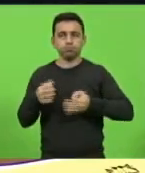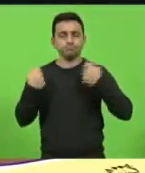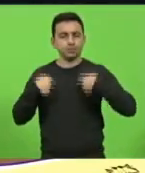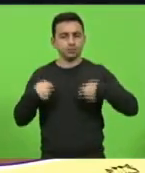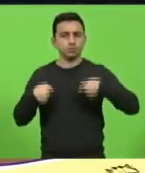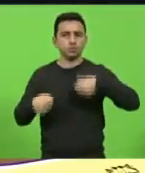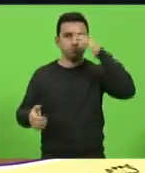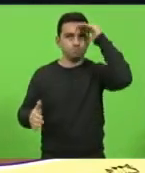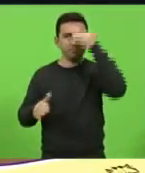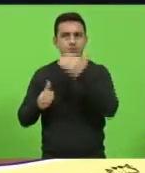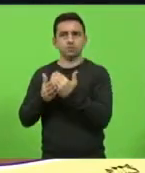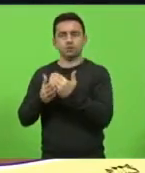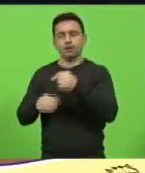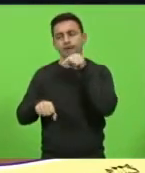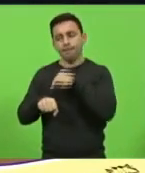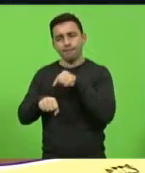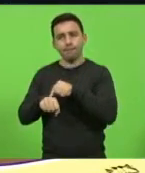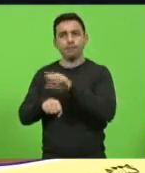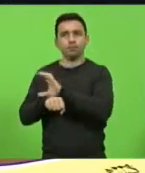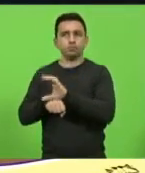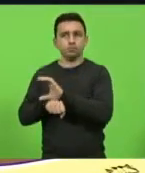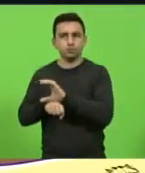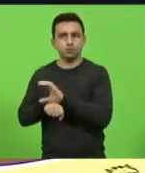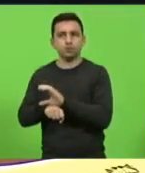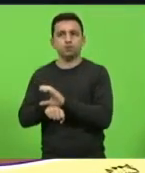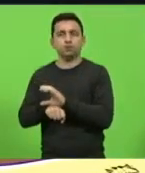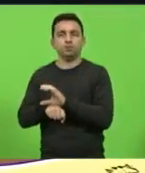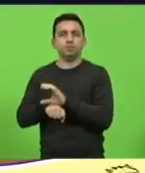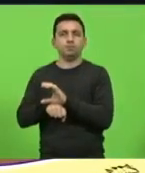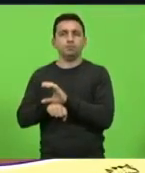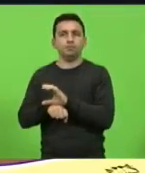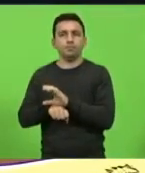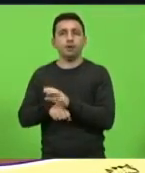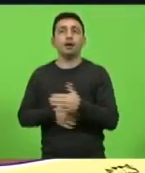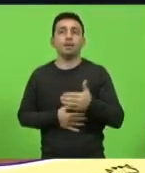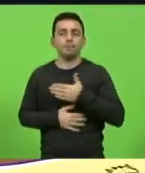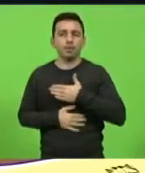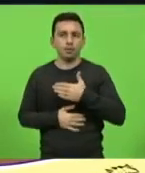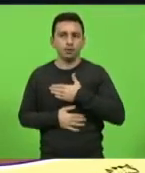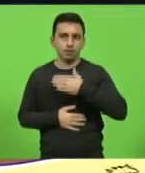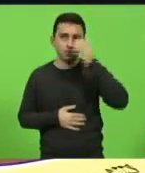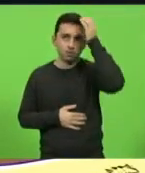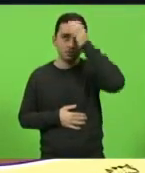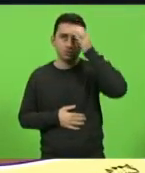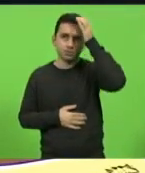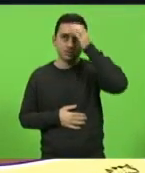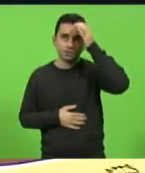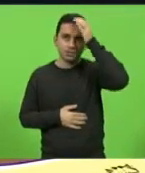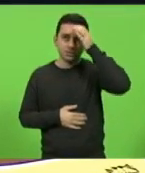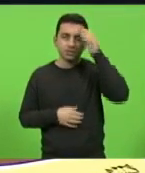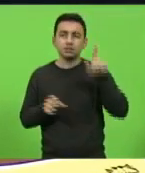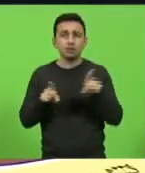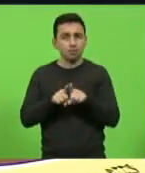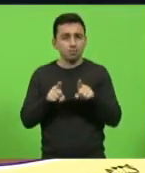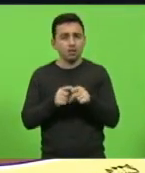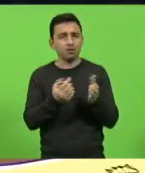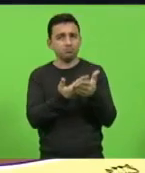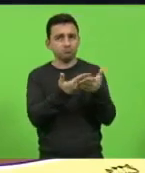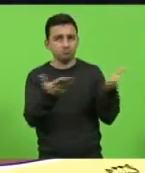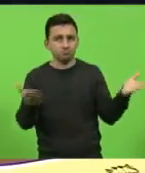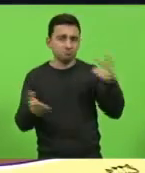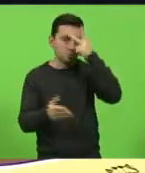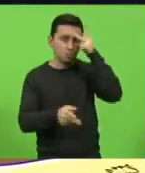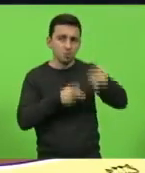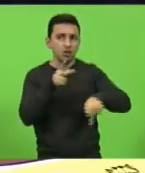à Constituição da República, à minha consciência e aos meus eleitores.